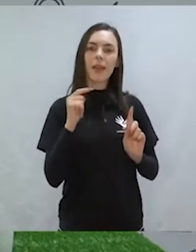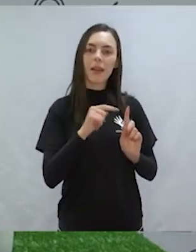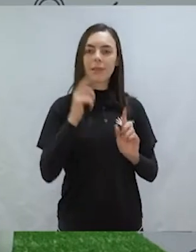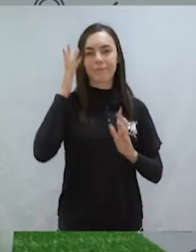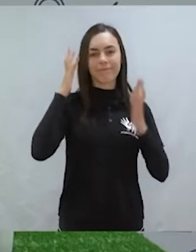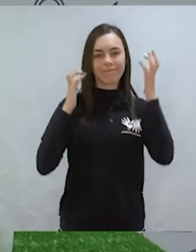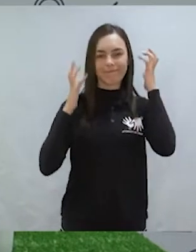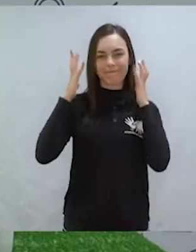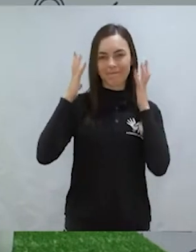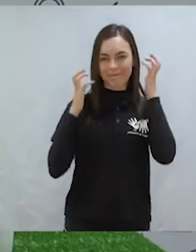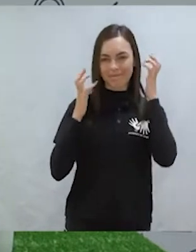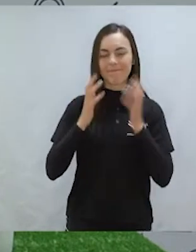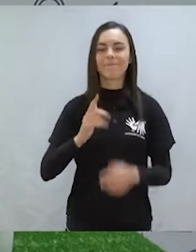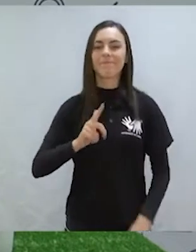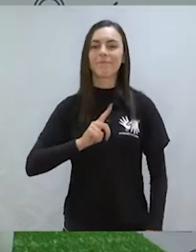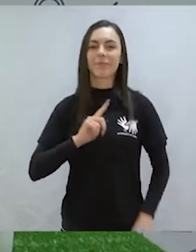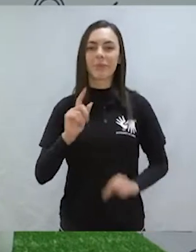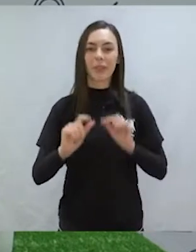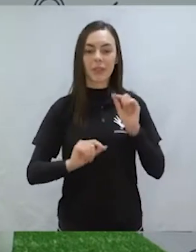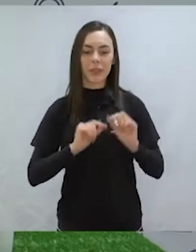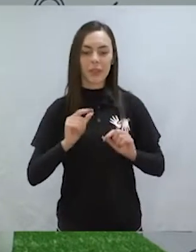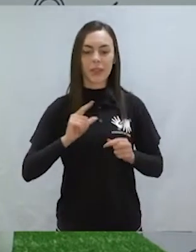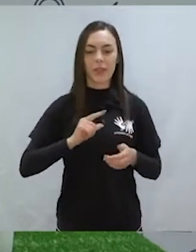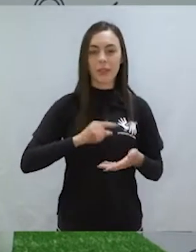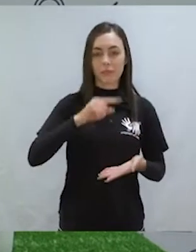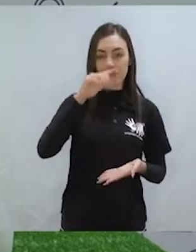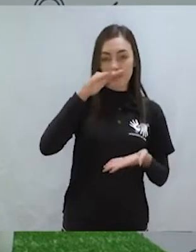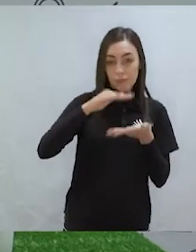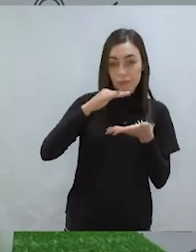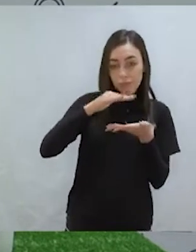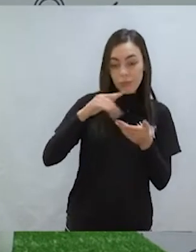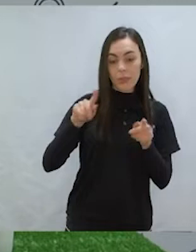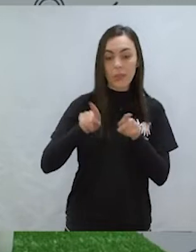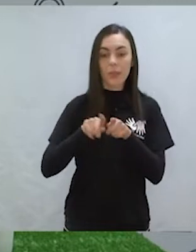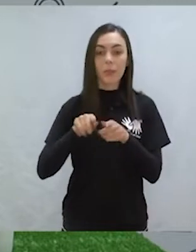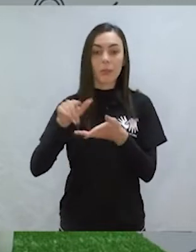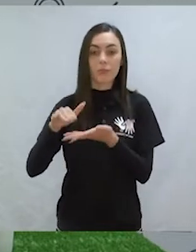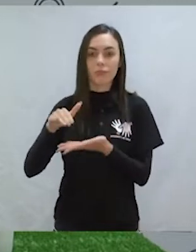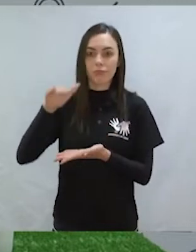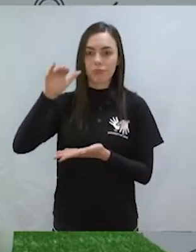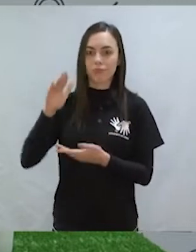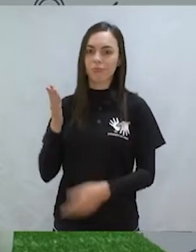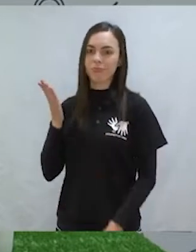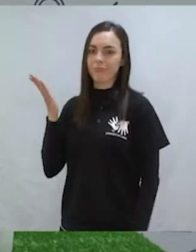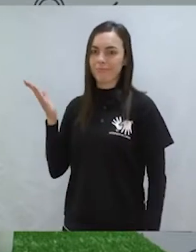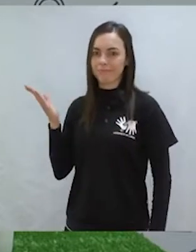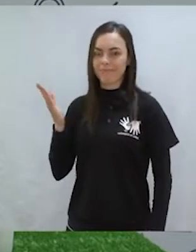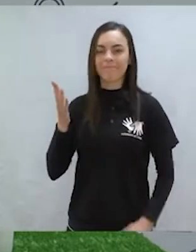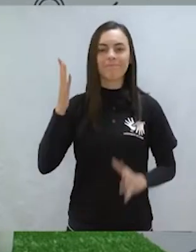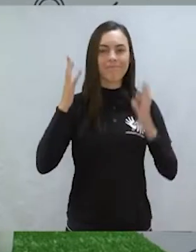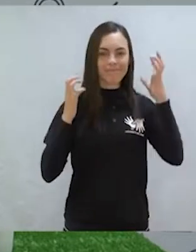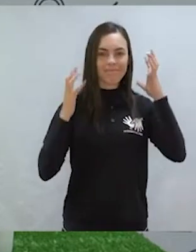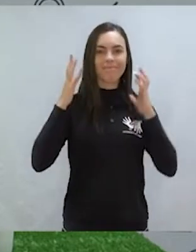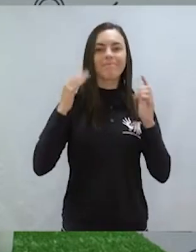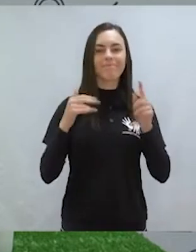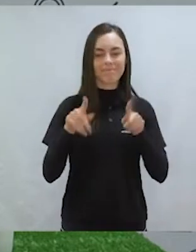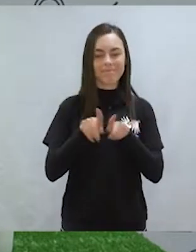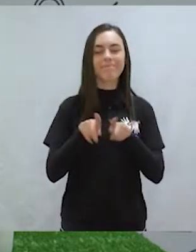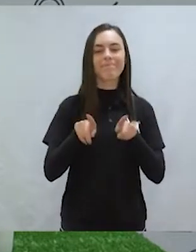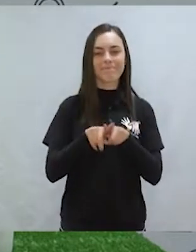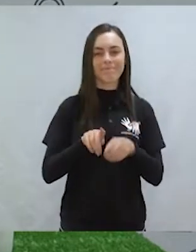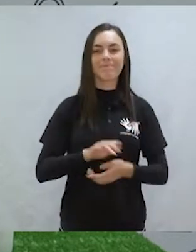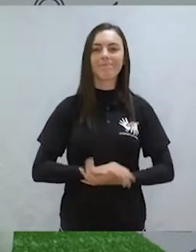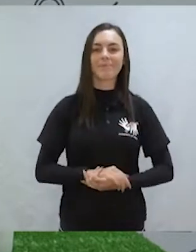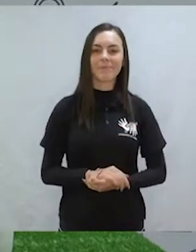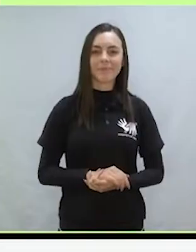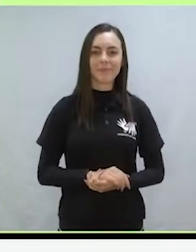qual? Emília. Eu tenho ela na versão pequenininha e tem ela na versão grande também,